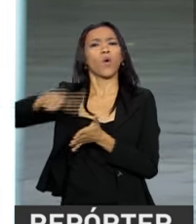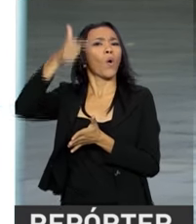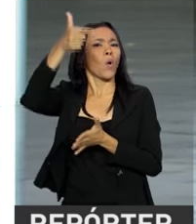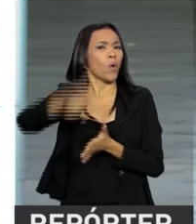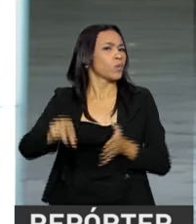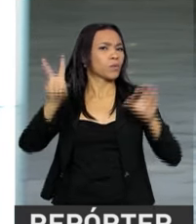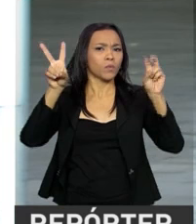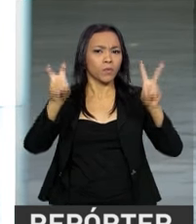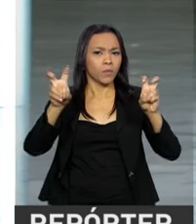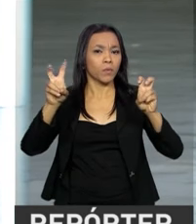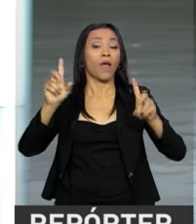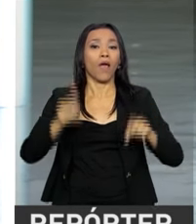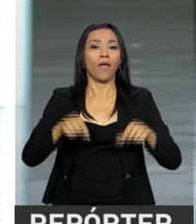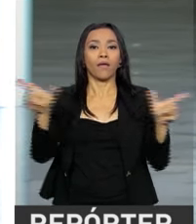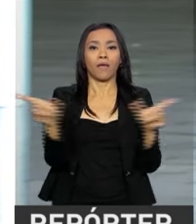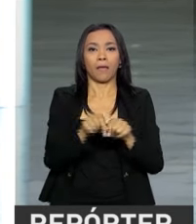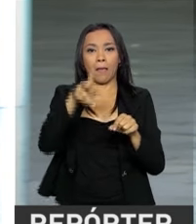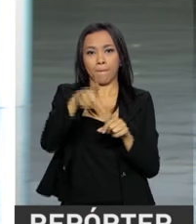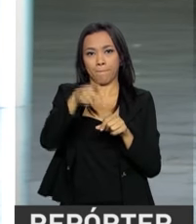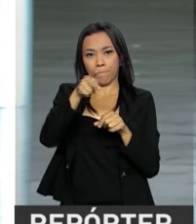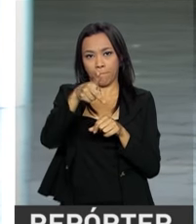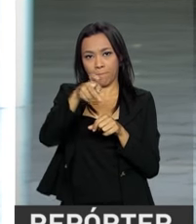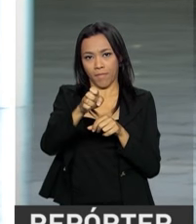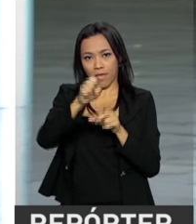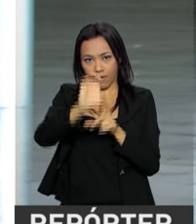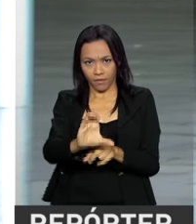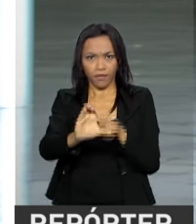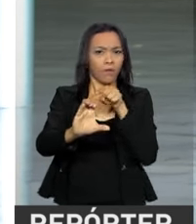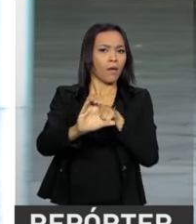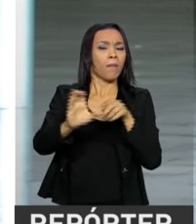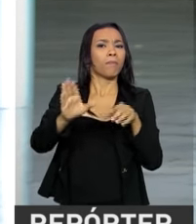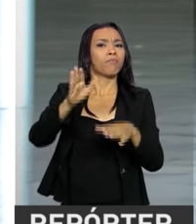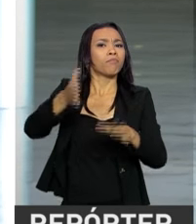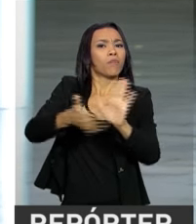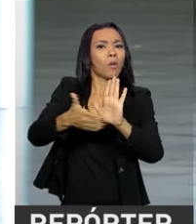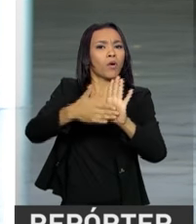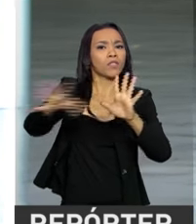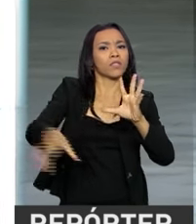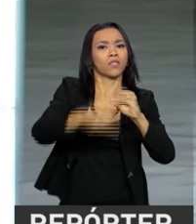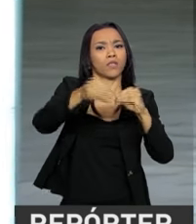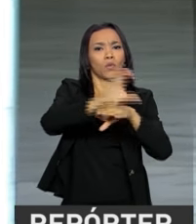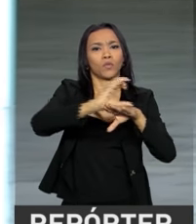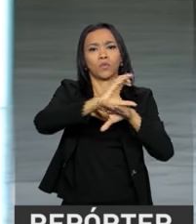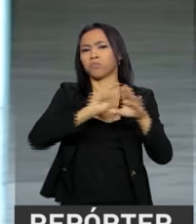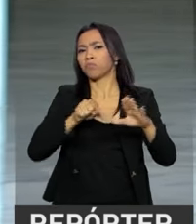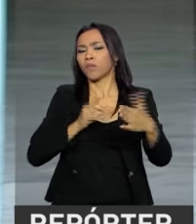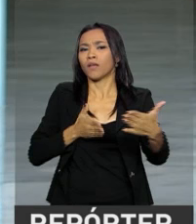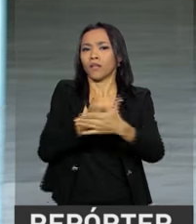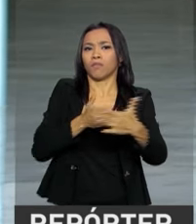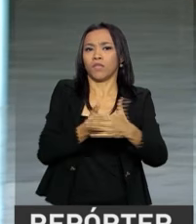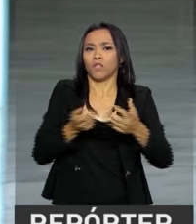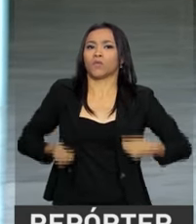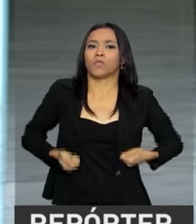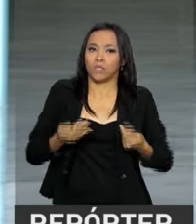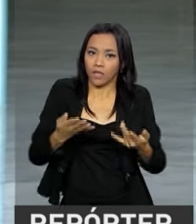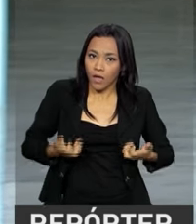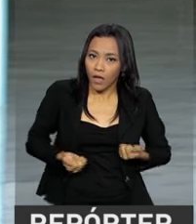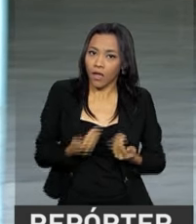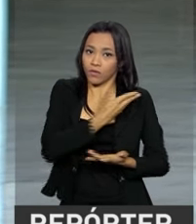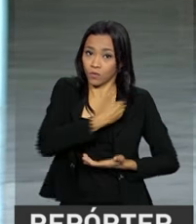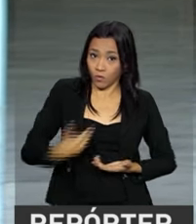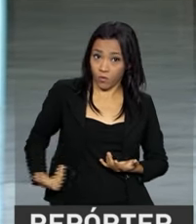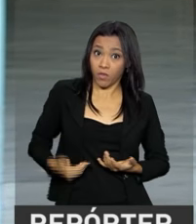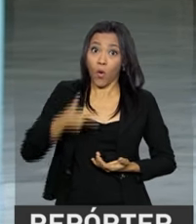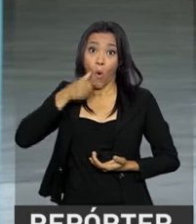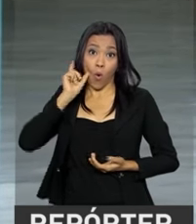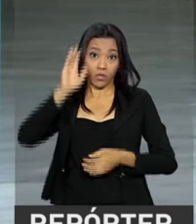assunto, vai falar da questão da PEC, da proposta de emenda à Constituição, que estabelece um teto pro crescimento dos gastos públicos. Essa PEC foi